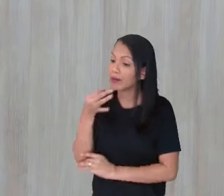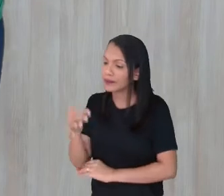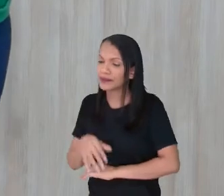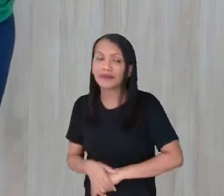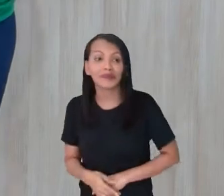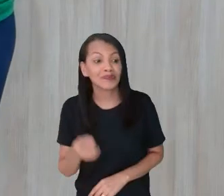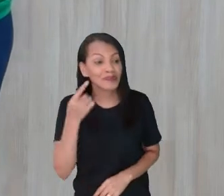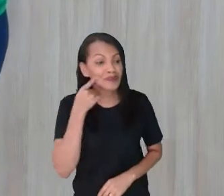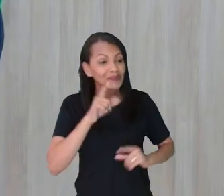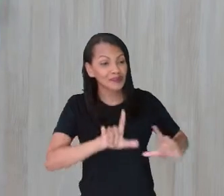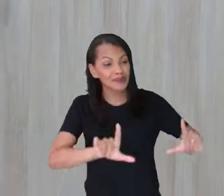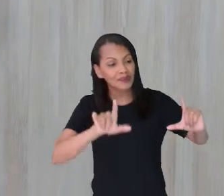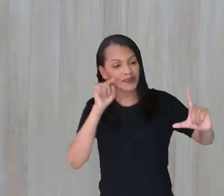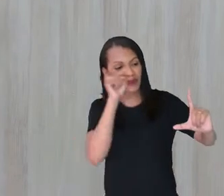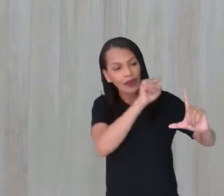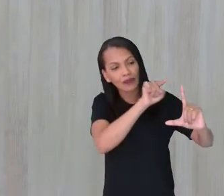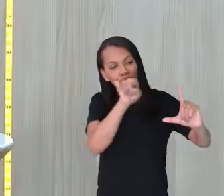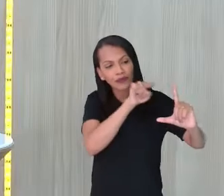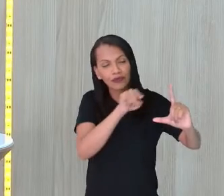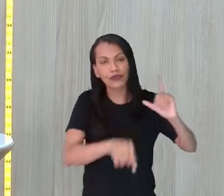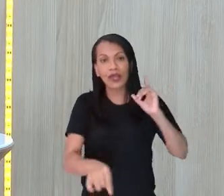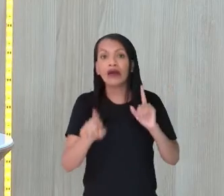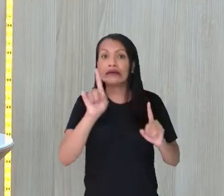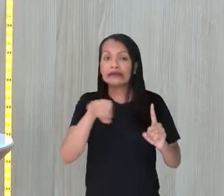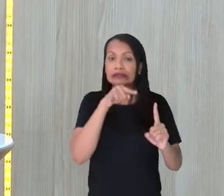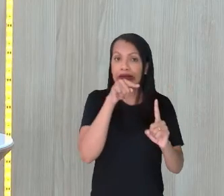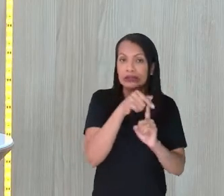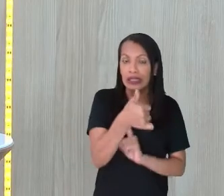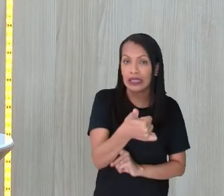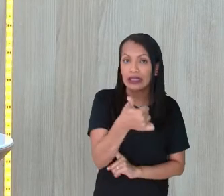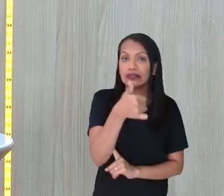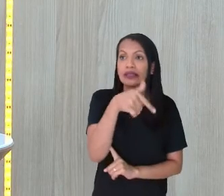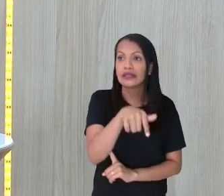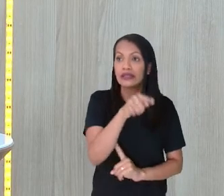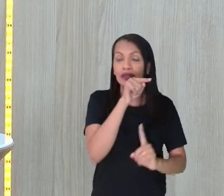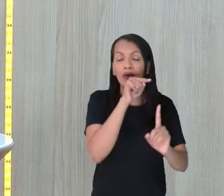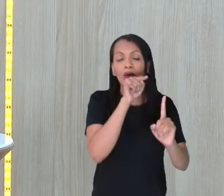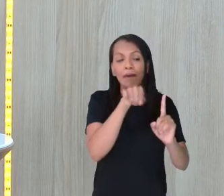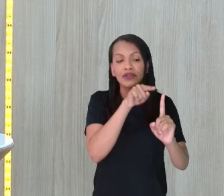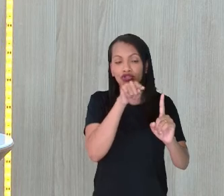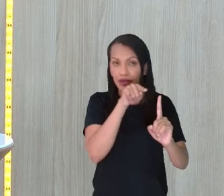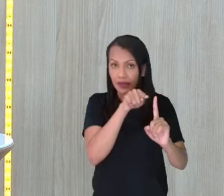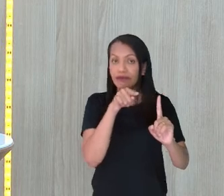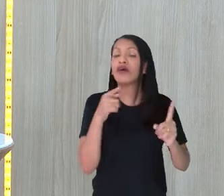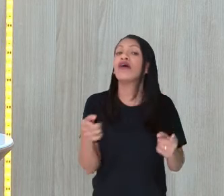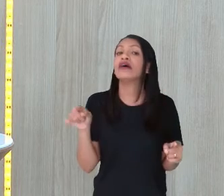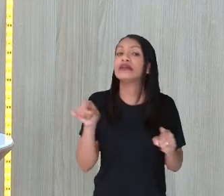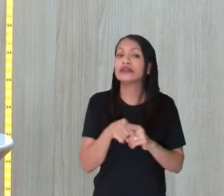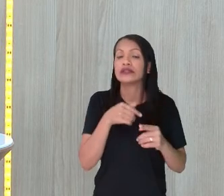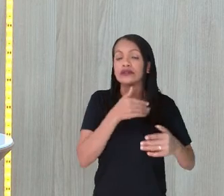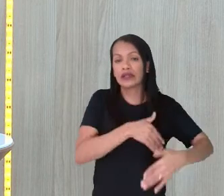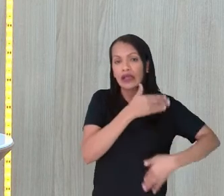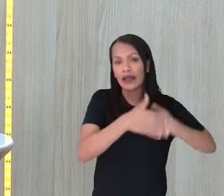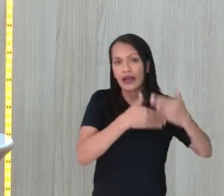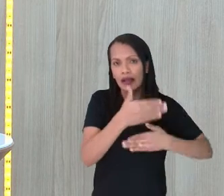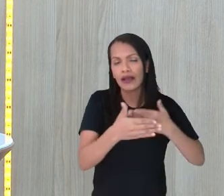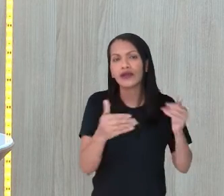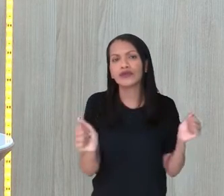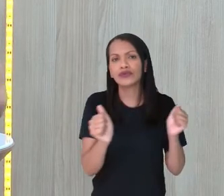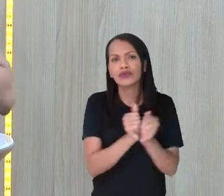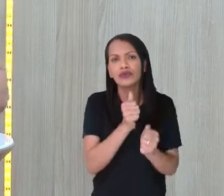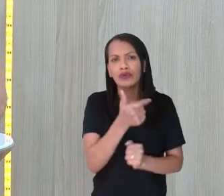gente, isso aqui são 17 objetivos de desenvolvimento sustentável Isso aqui aconteceu em 2015, junto